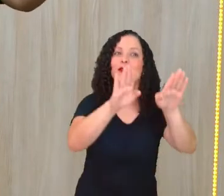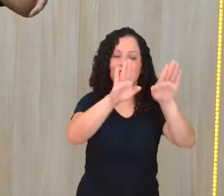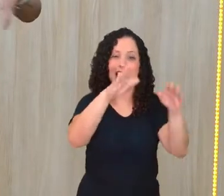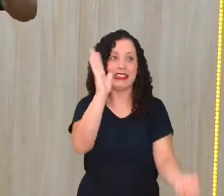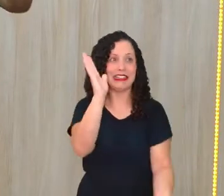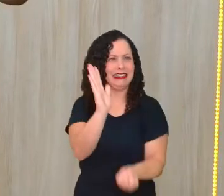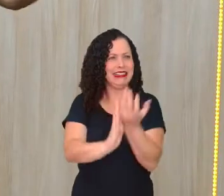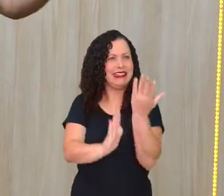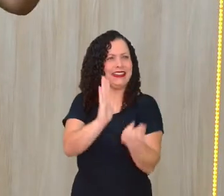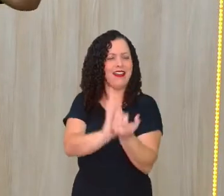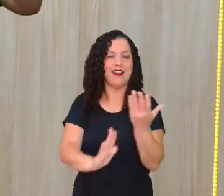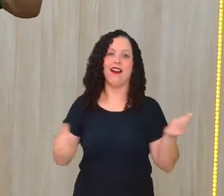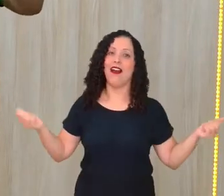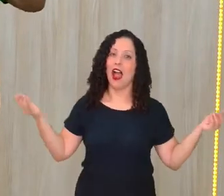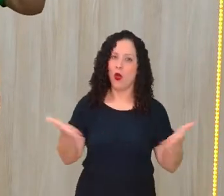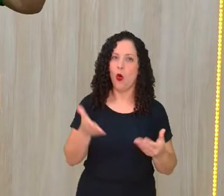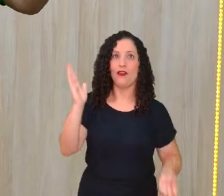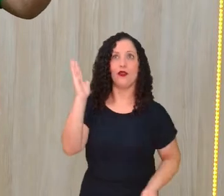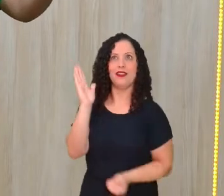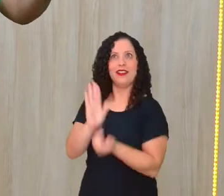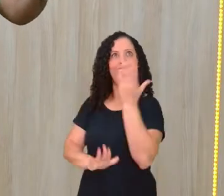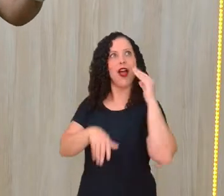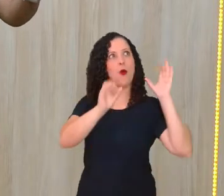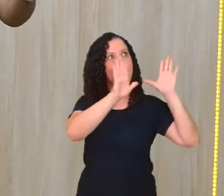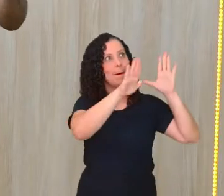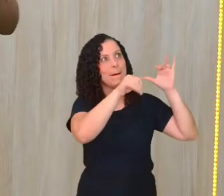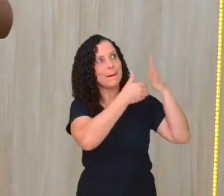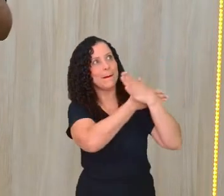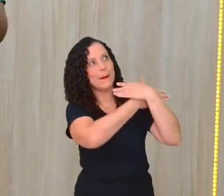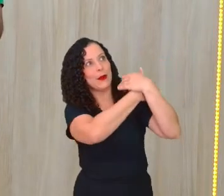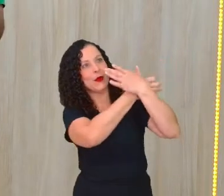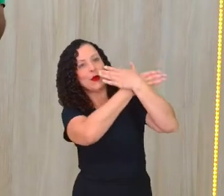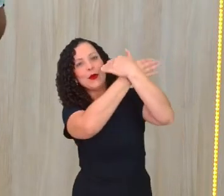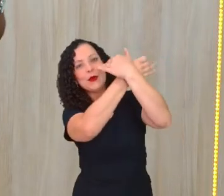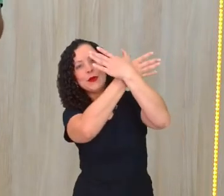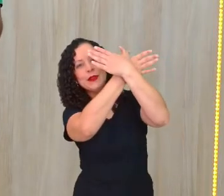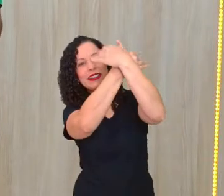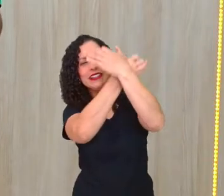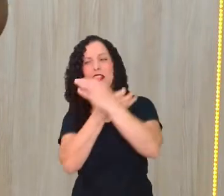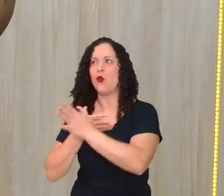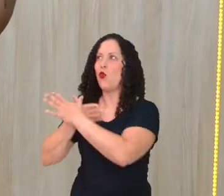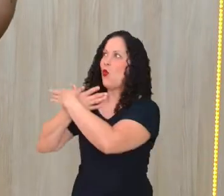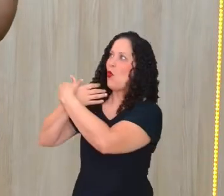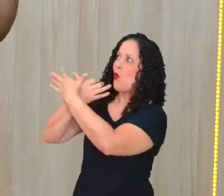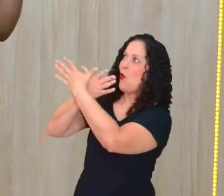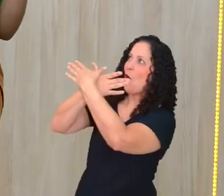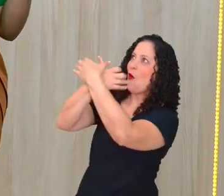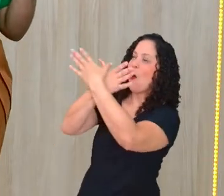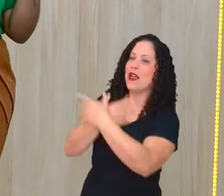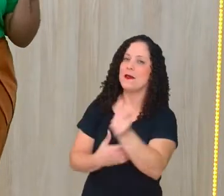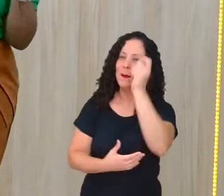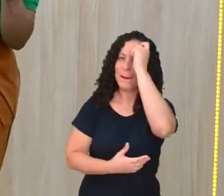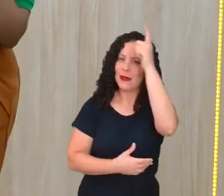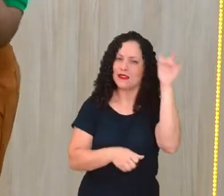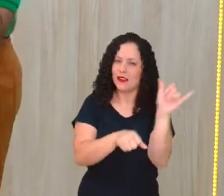esse universo, eu vou criar uma borboleta, porque é isso que eu quero ver hoje. E ela começa a fazer as coisas de forma intencional.